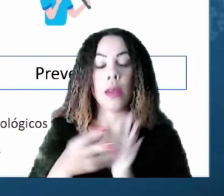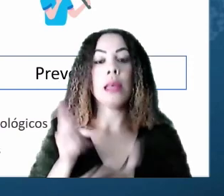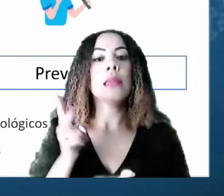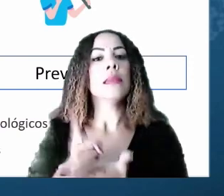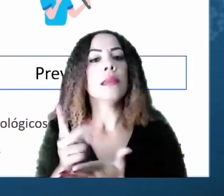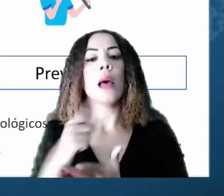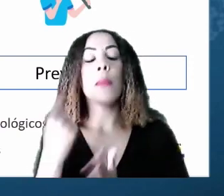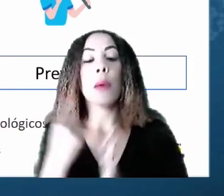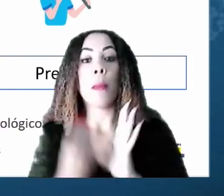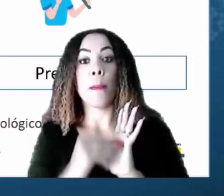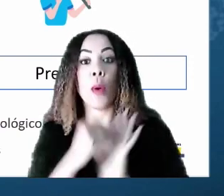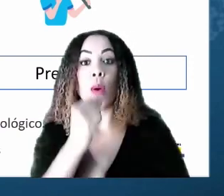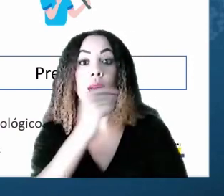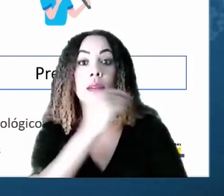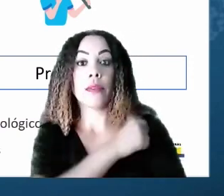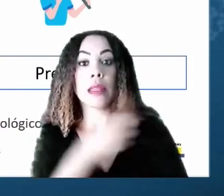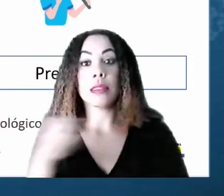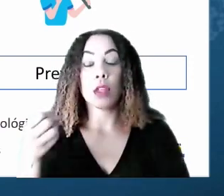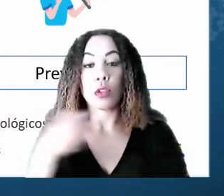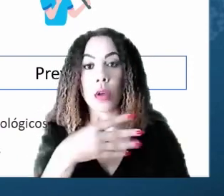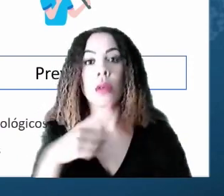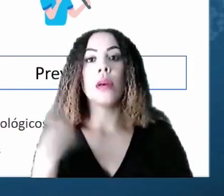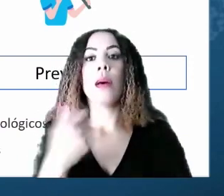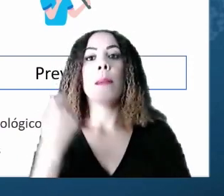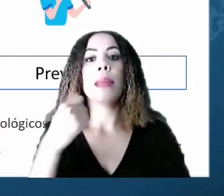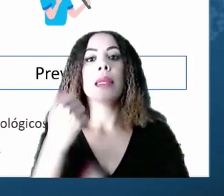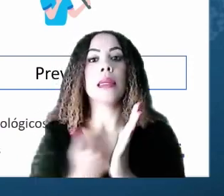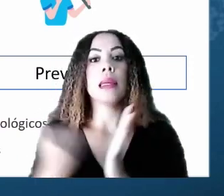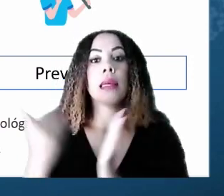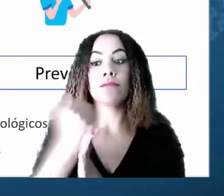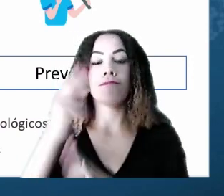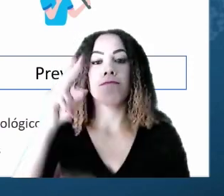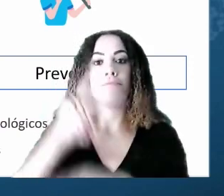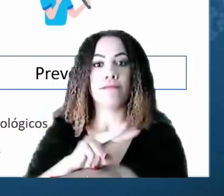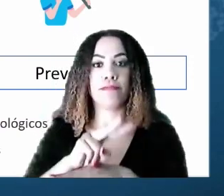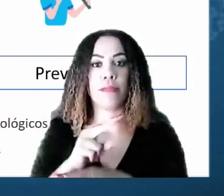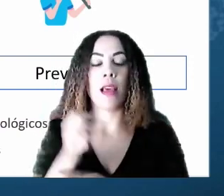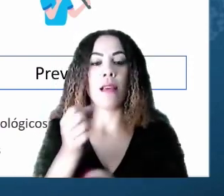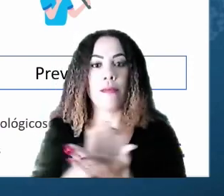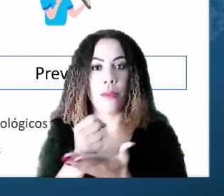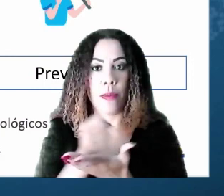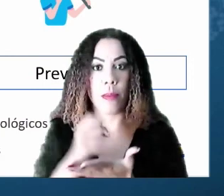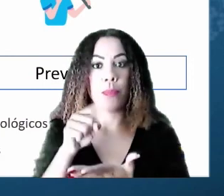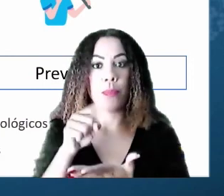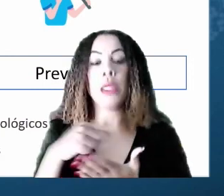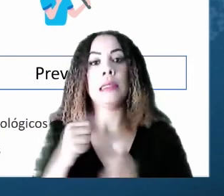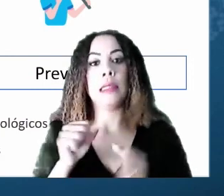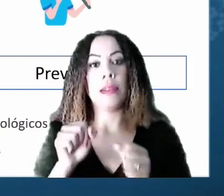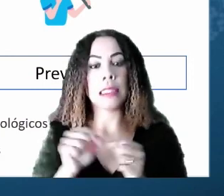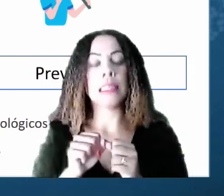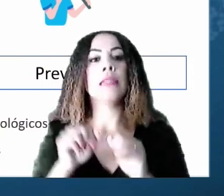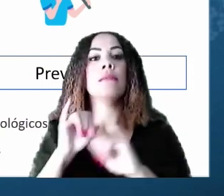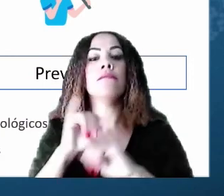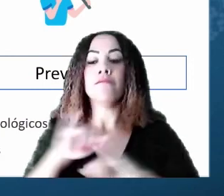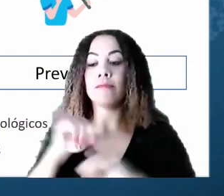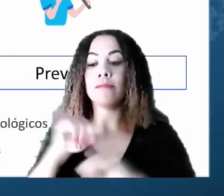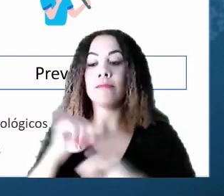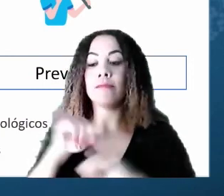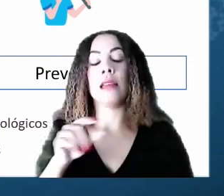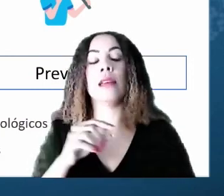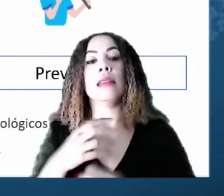nova, nós precisamos intensificar a nossa farmacovigilância. E assim nós fizemos. Sensibilizamos a farmacovigilância